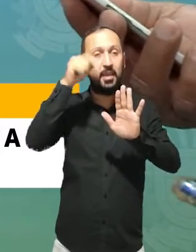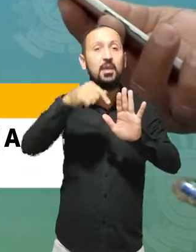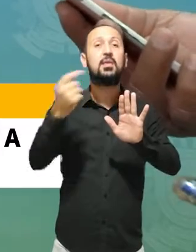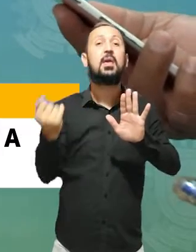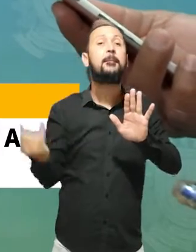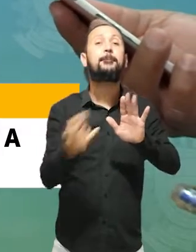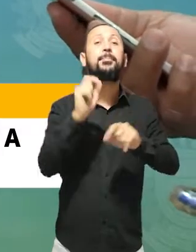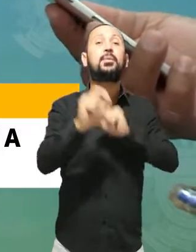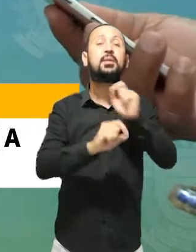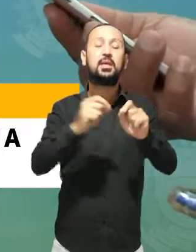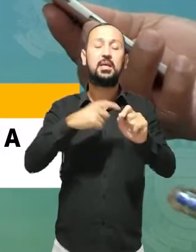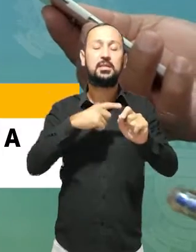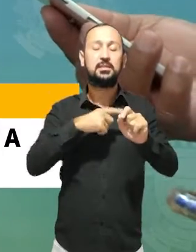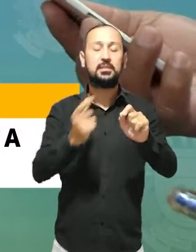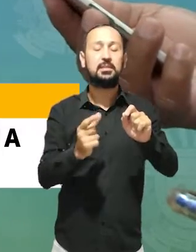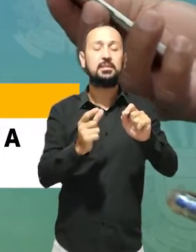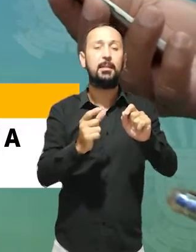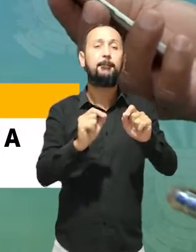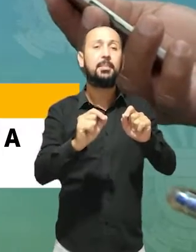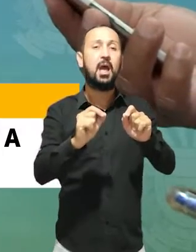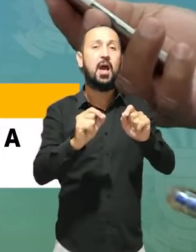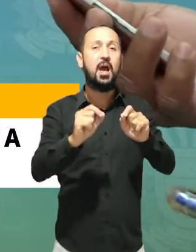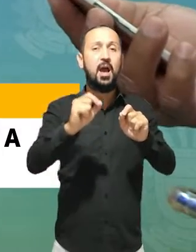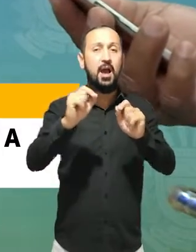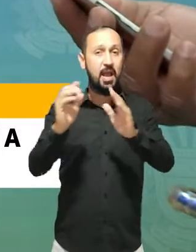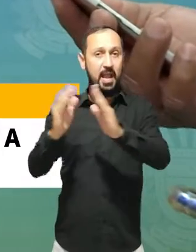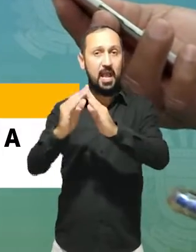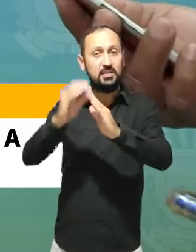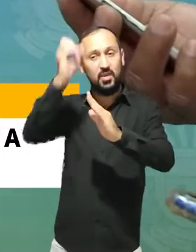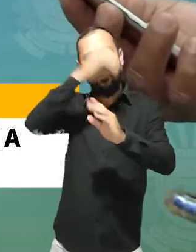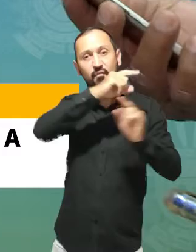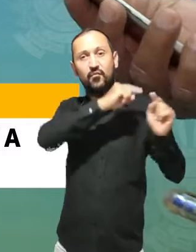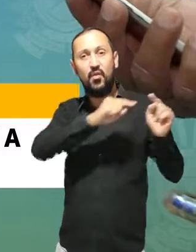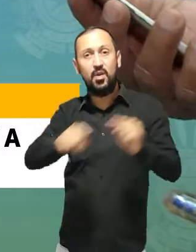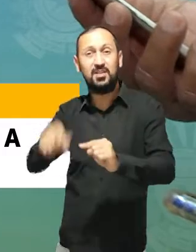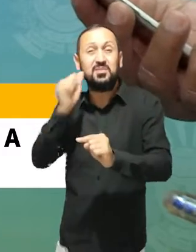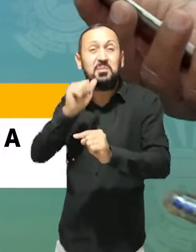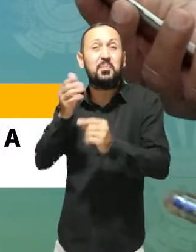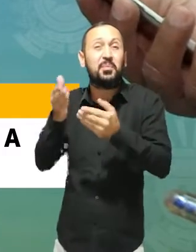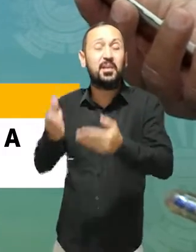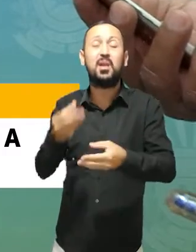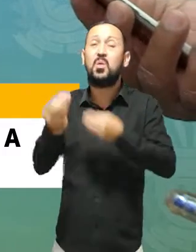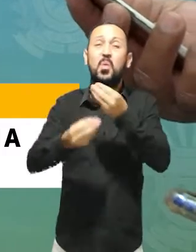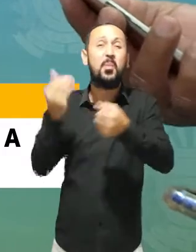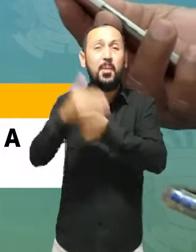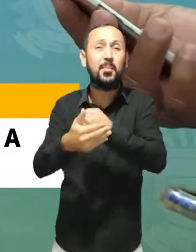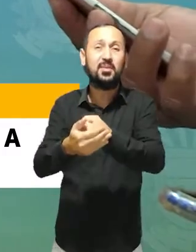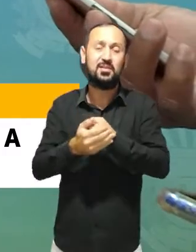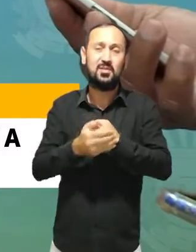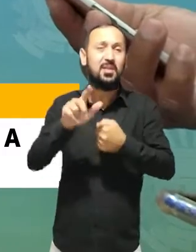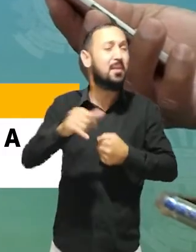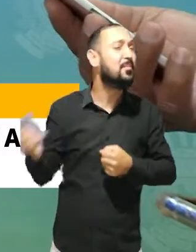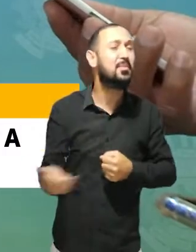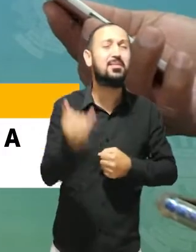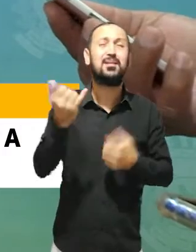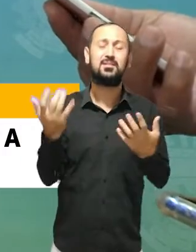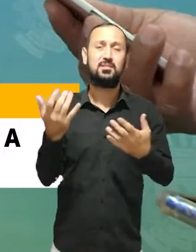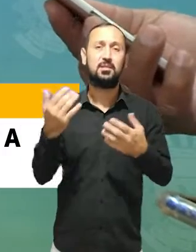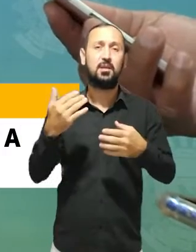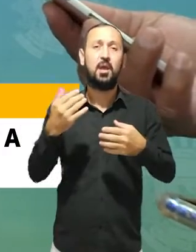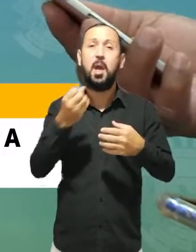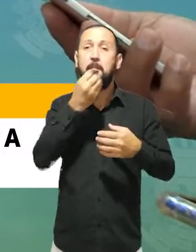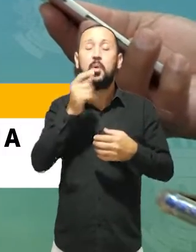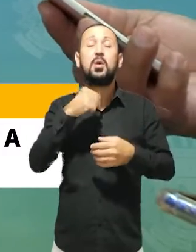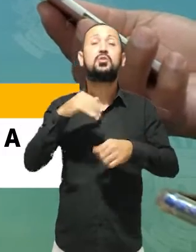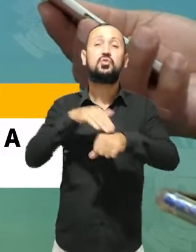né EA importância dessa lei no Combate à violência doméstica e também na proteção as nossas mulheres né é